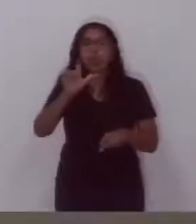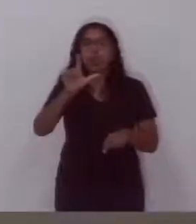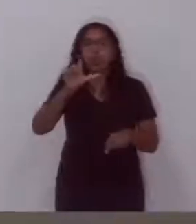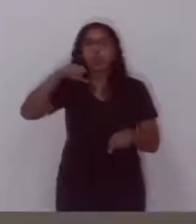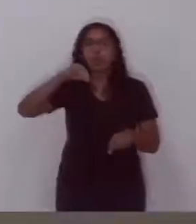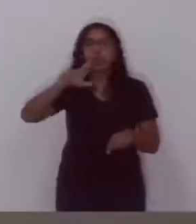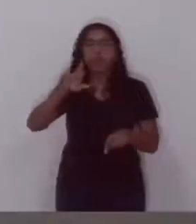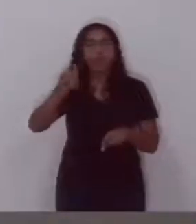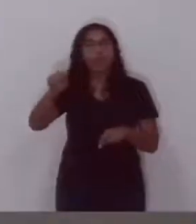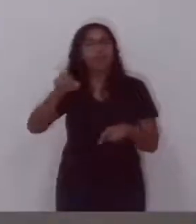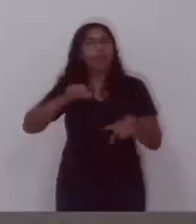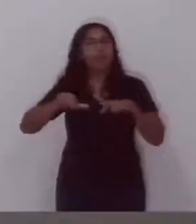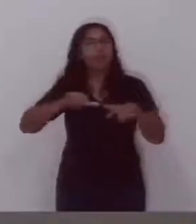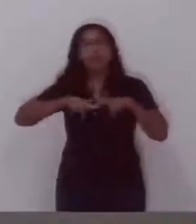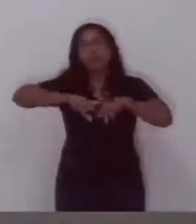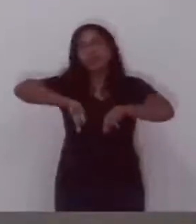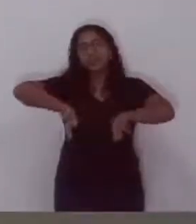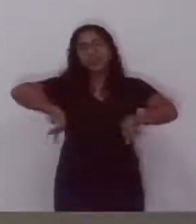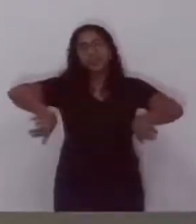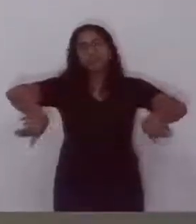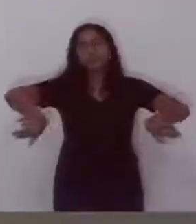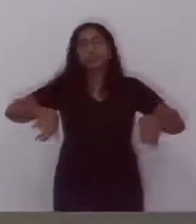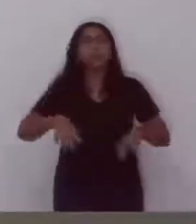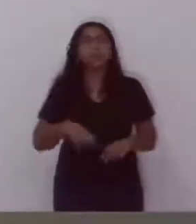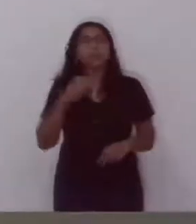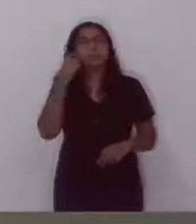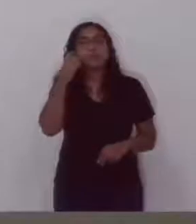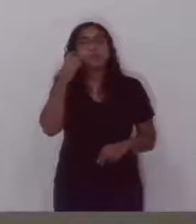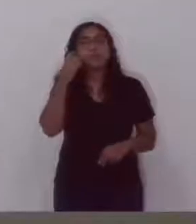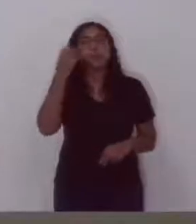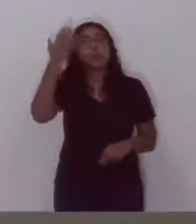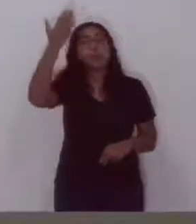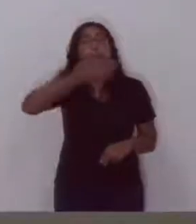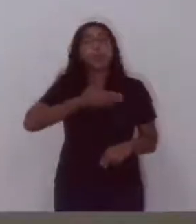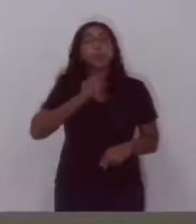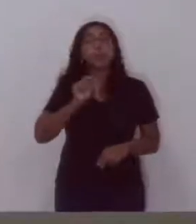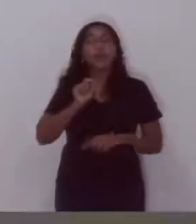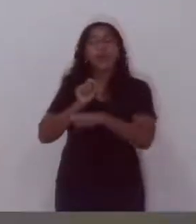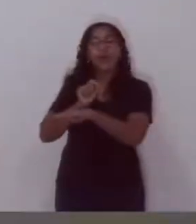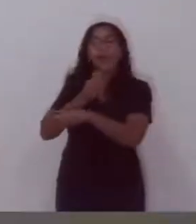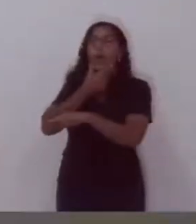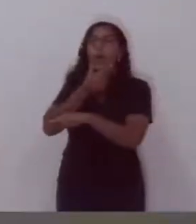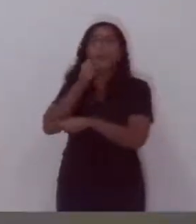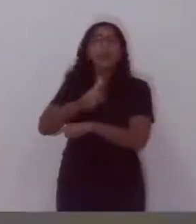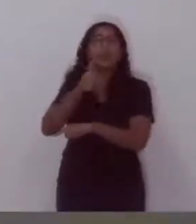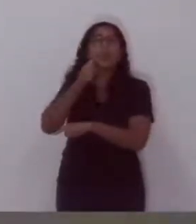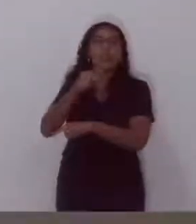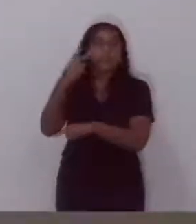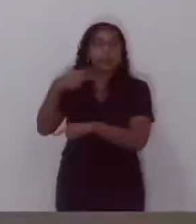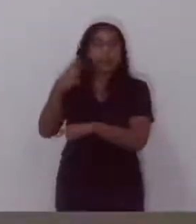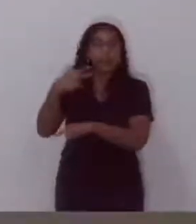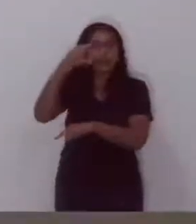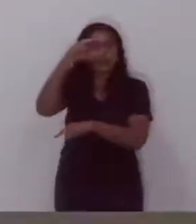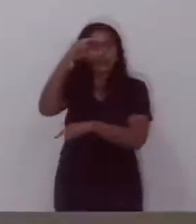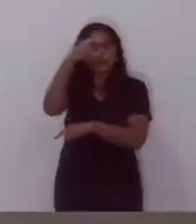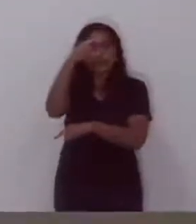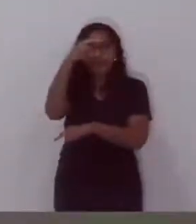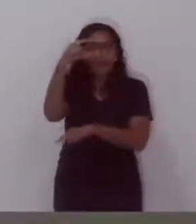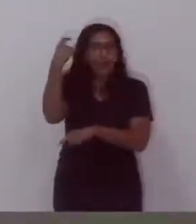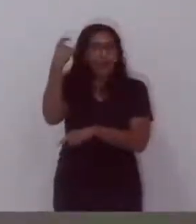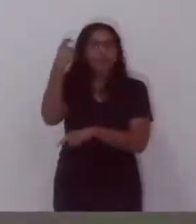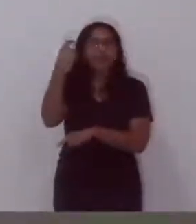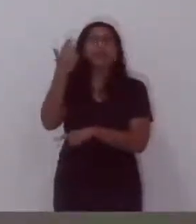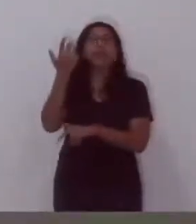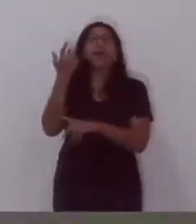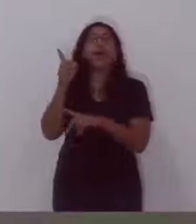atuando em diversas áreas. Prova disso é a Flávia, já deixou registrado aqui da sua importância, toda essa parceria